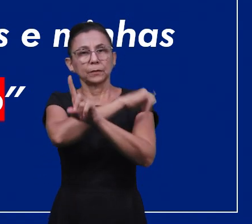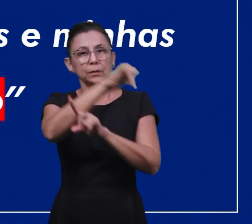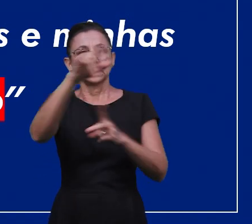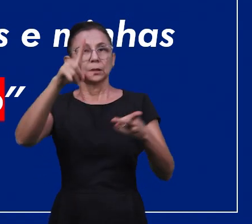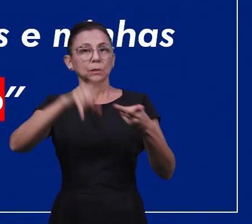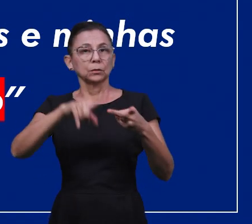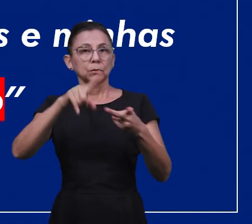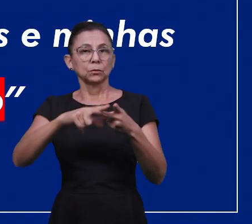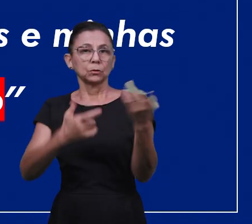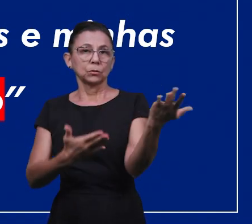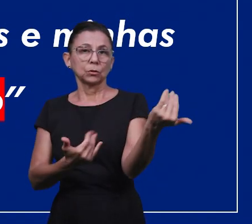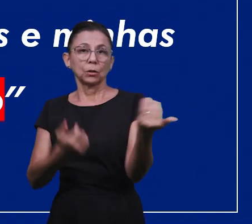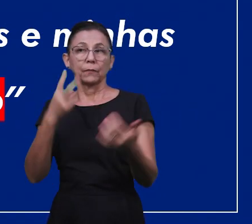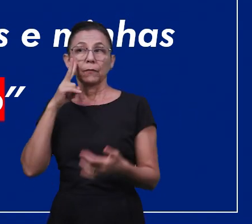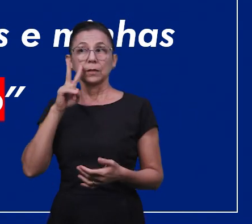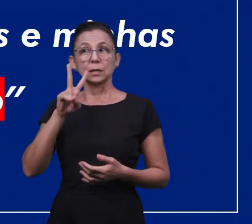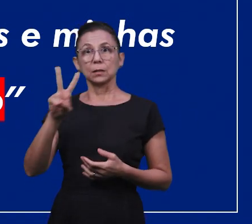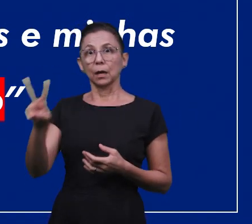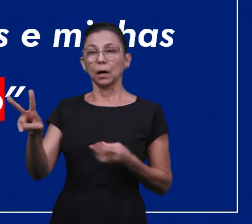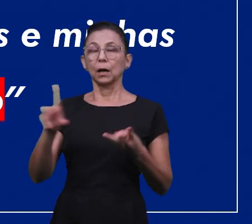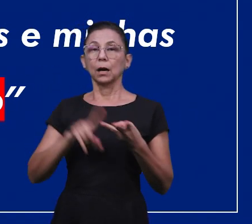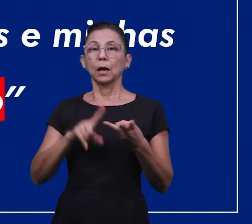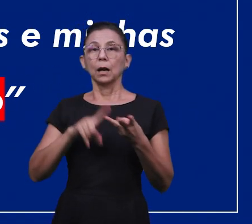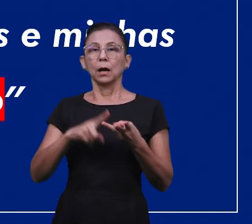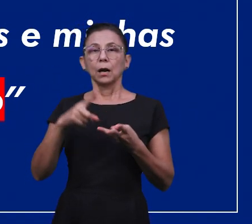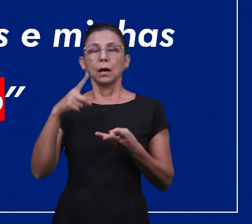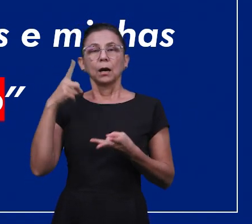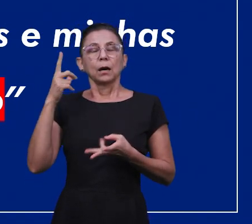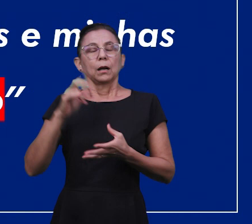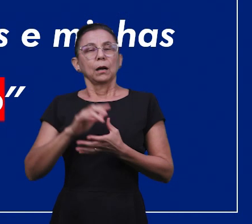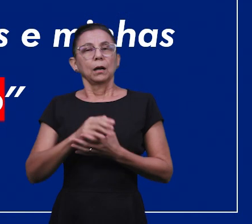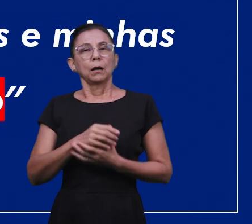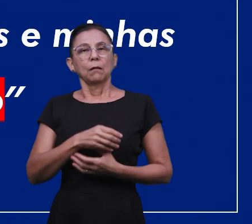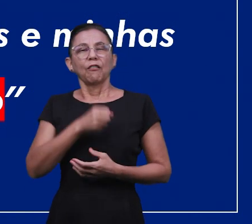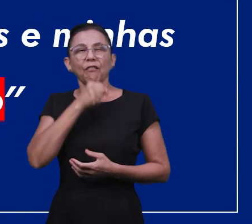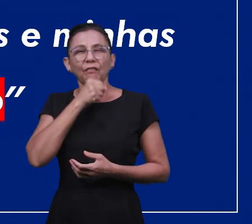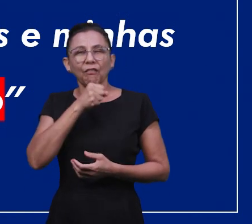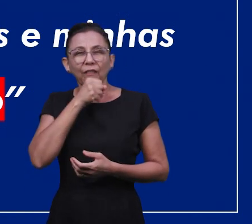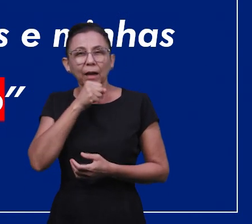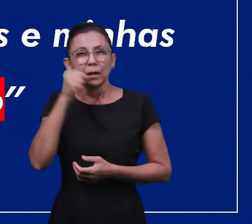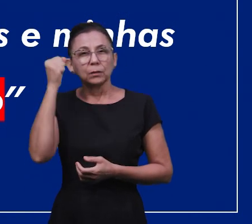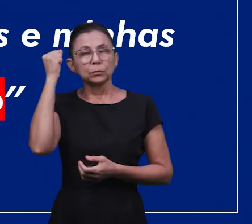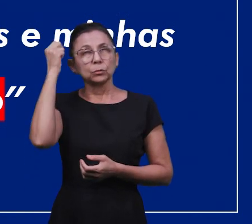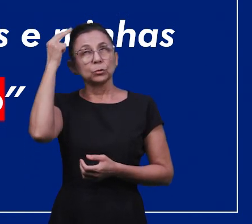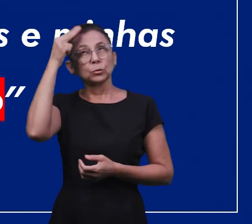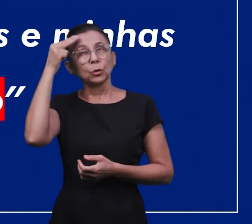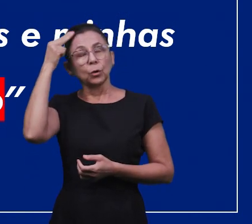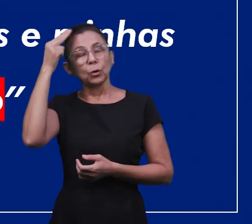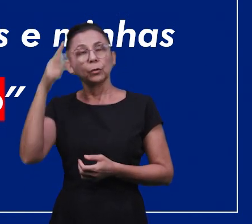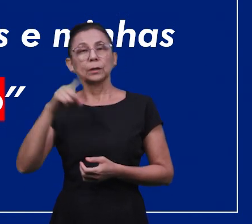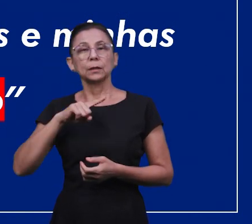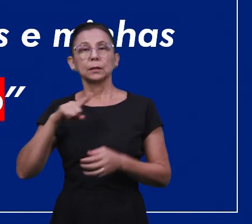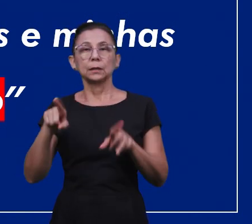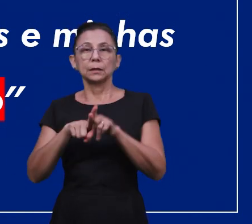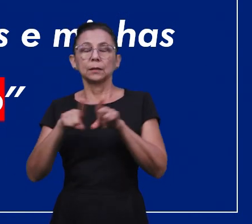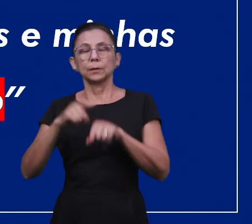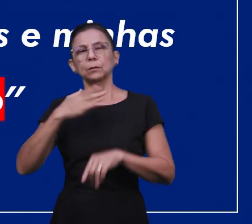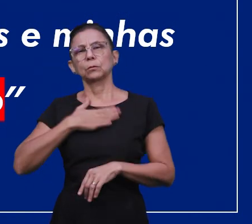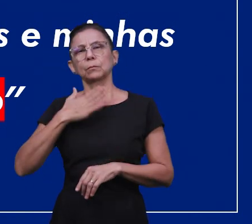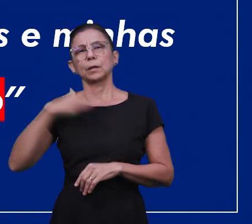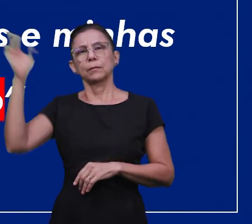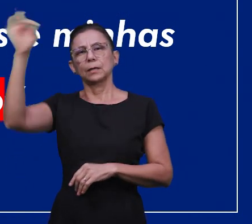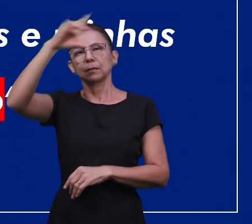vossos jovens terão visões, e os vossos velhos sonharão sonhos, e também do meu espírito derramarei sobre os meus